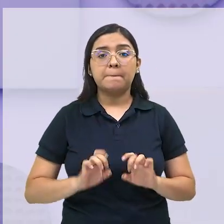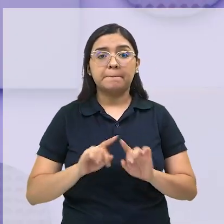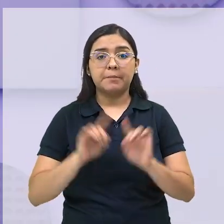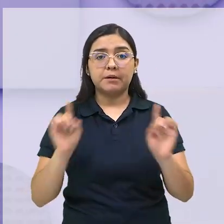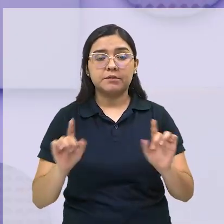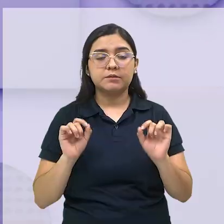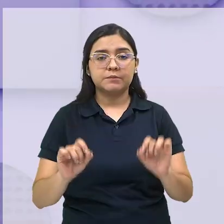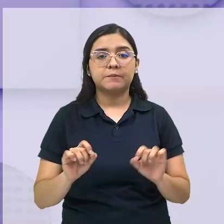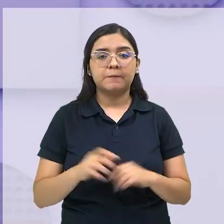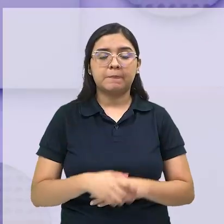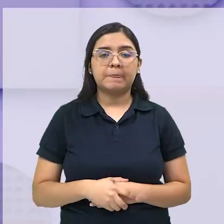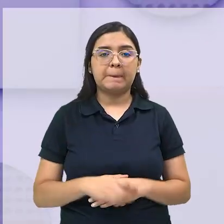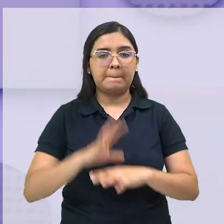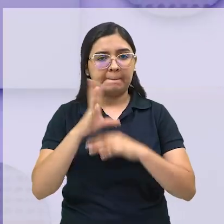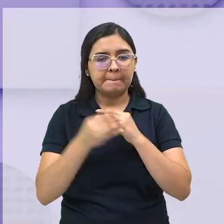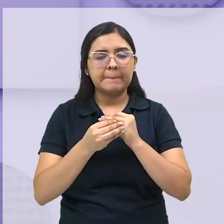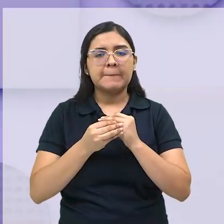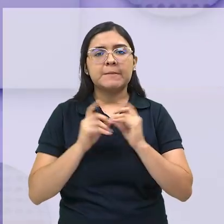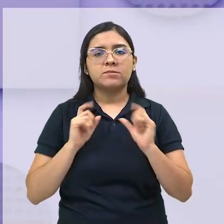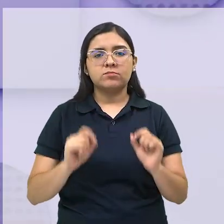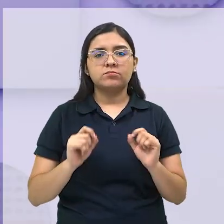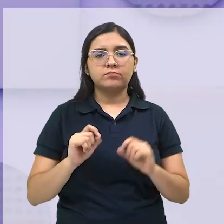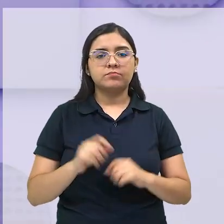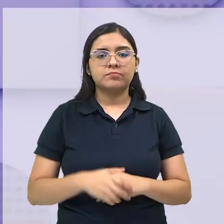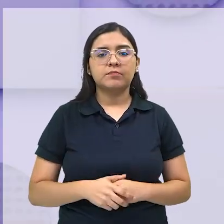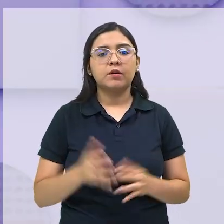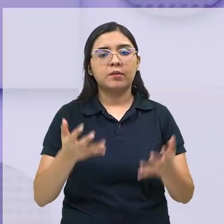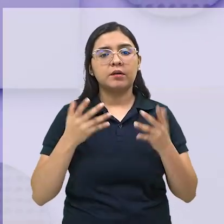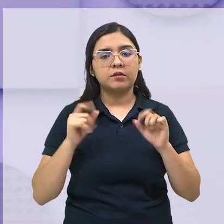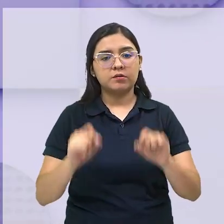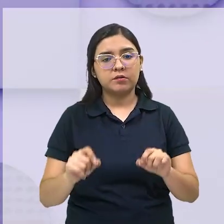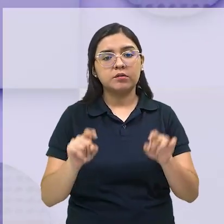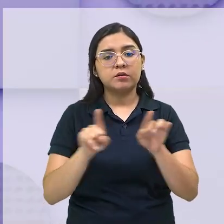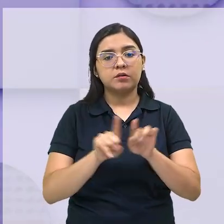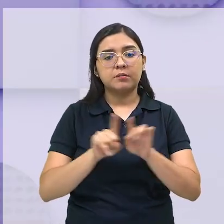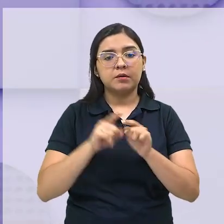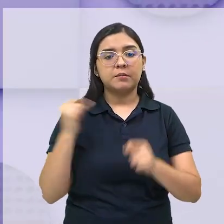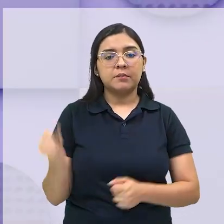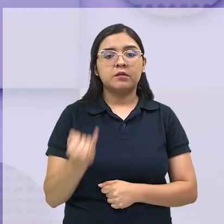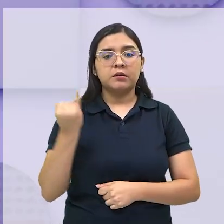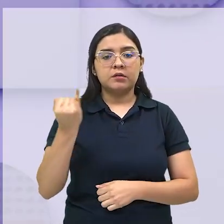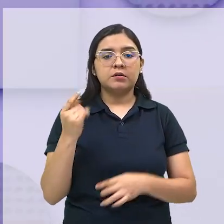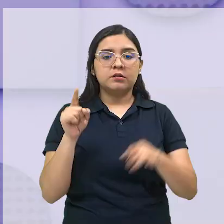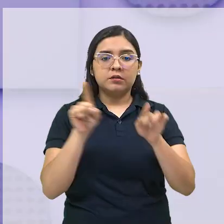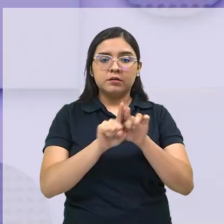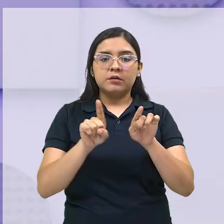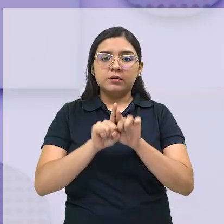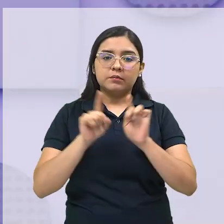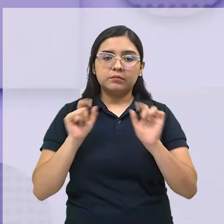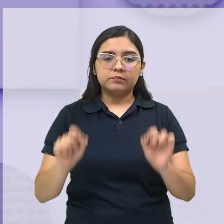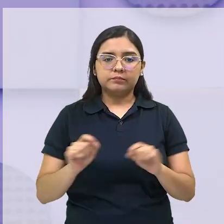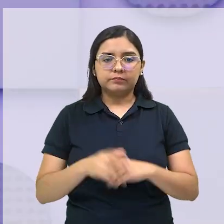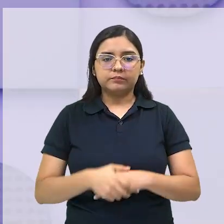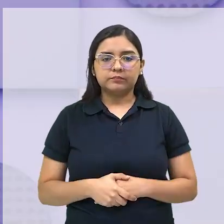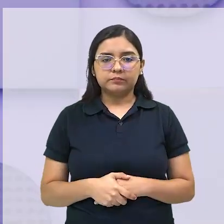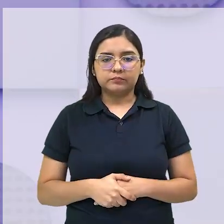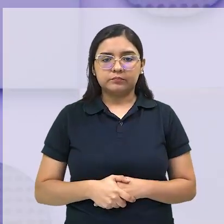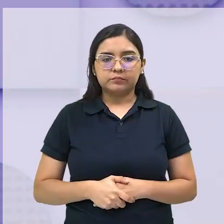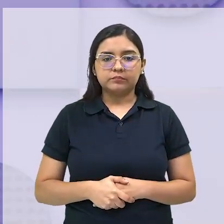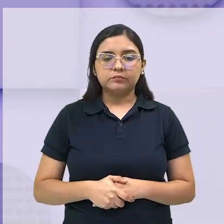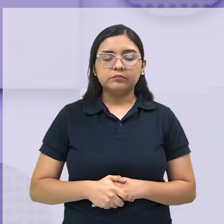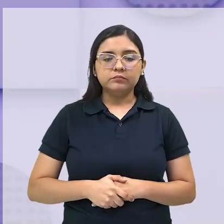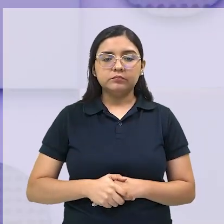Mas, como um adendo a tudo isso, eu gostaria de colocar que é importante também não desfigurar